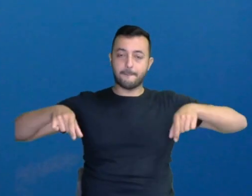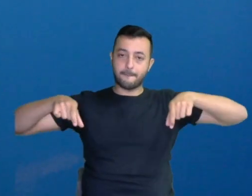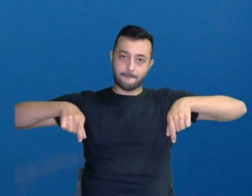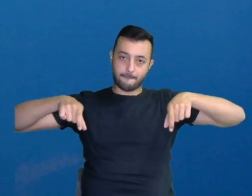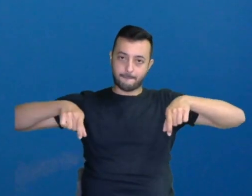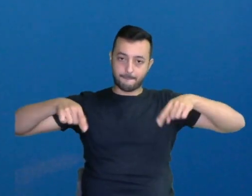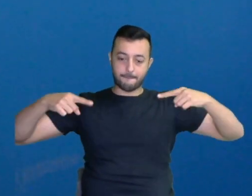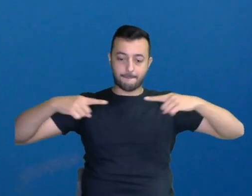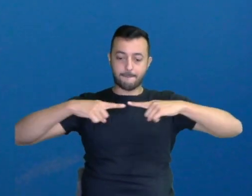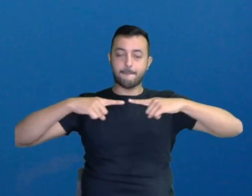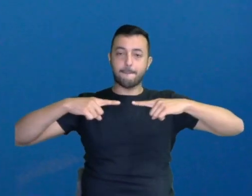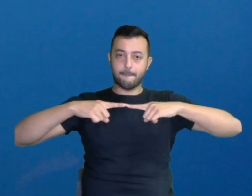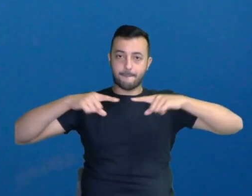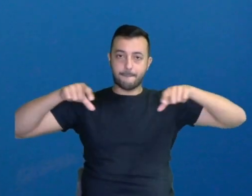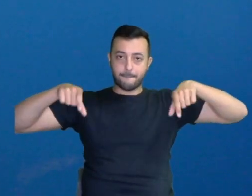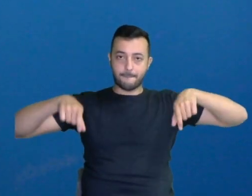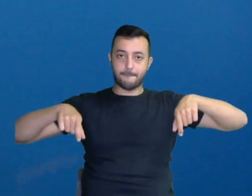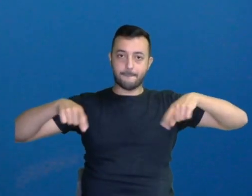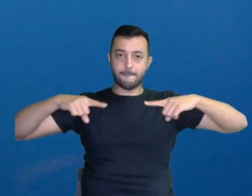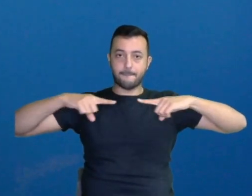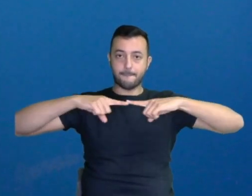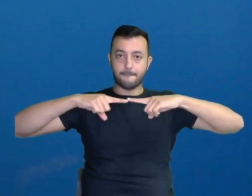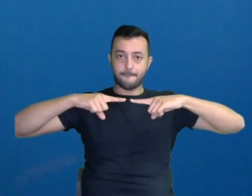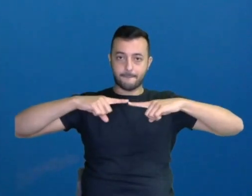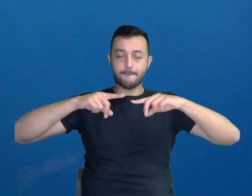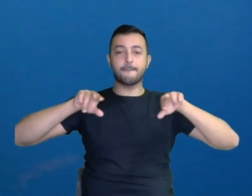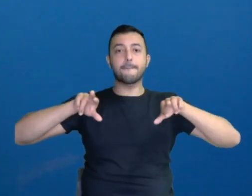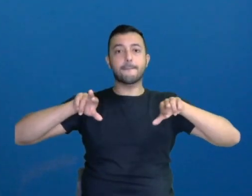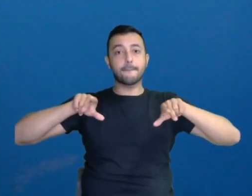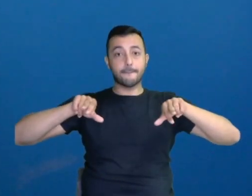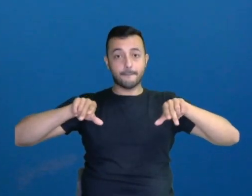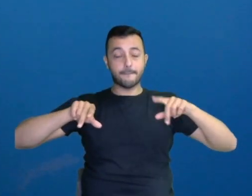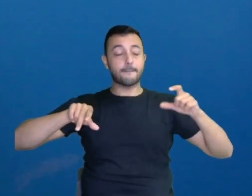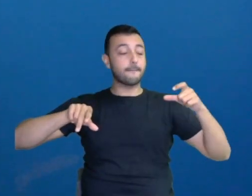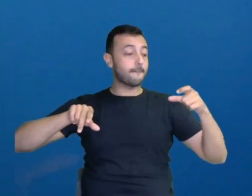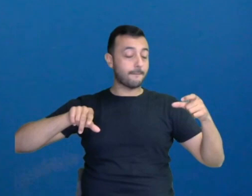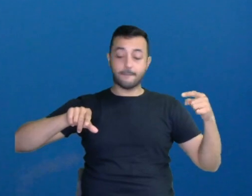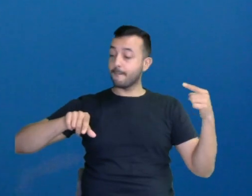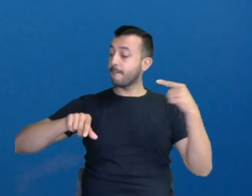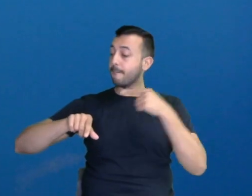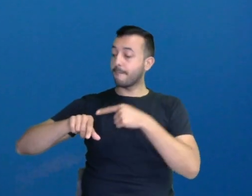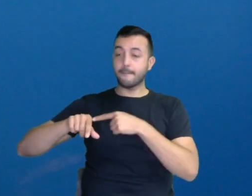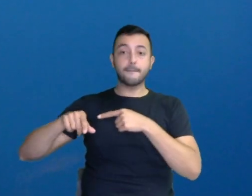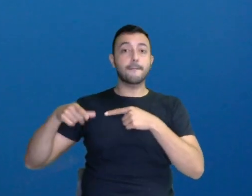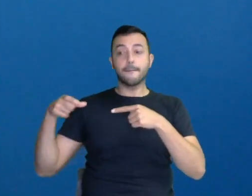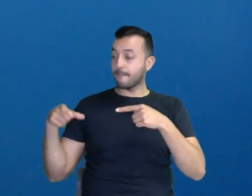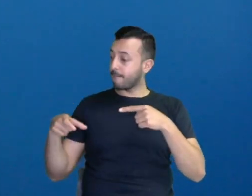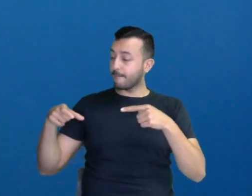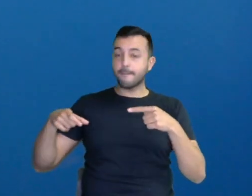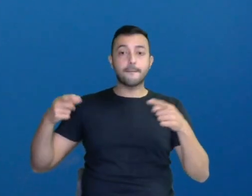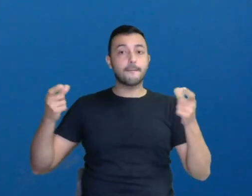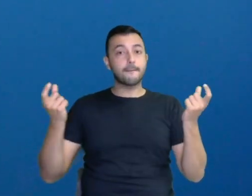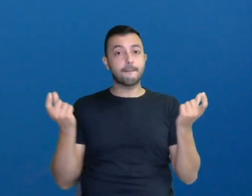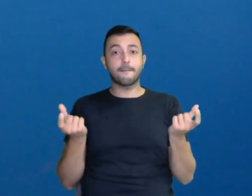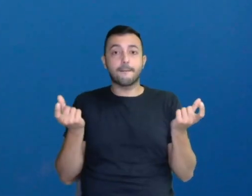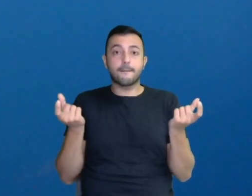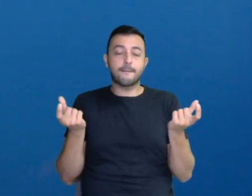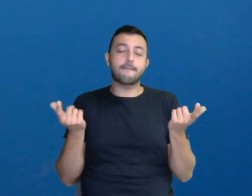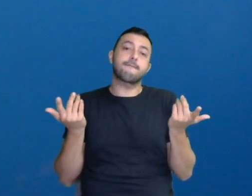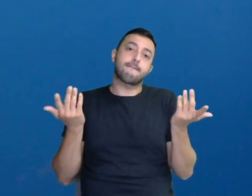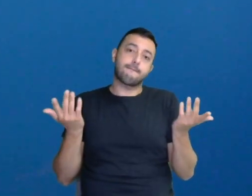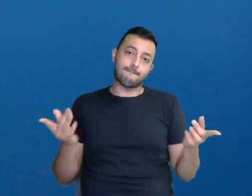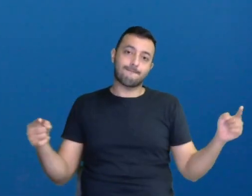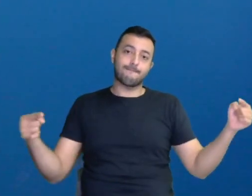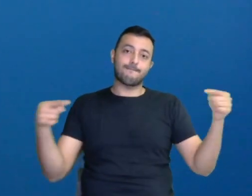segmento está para esse. É igual, então do outro lado da proporção, a gente vai pegar os segmentos na outra